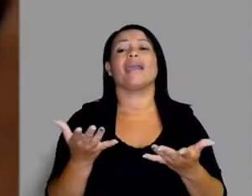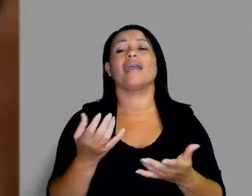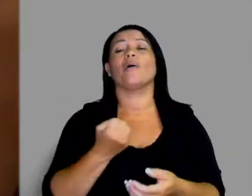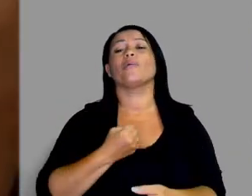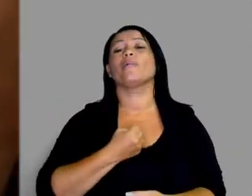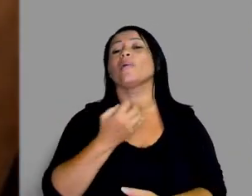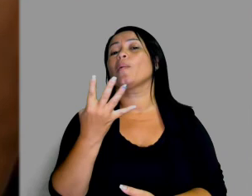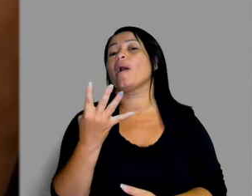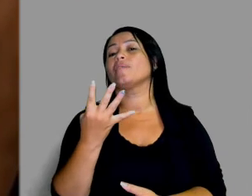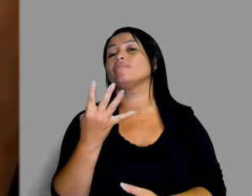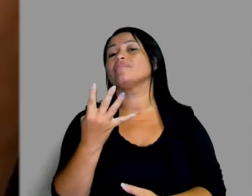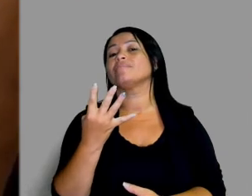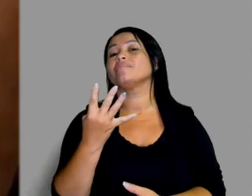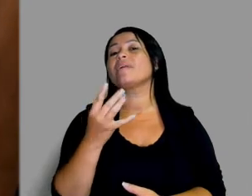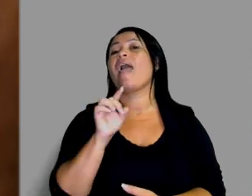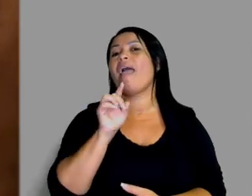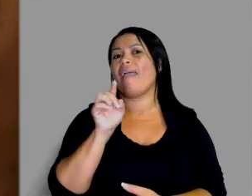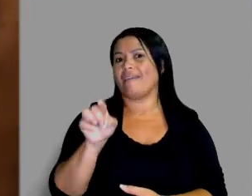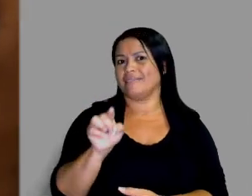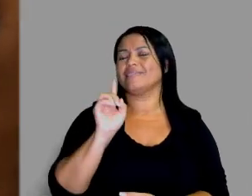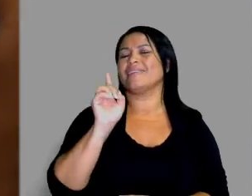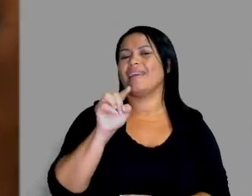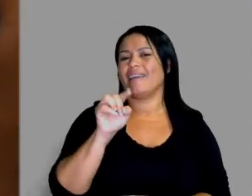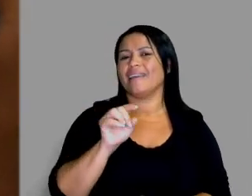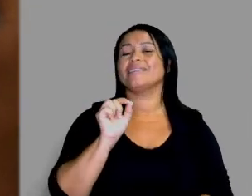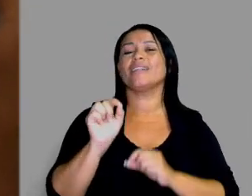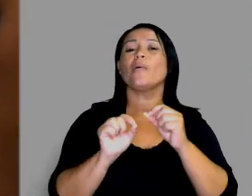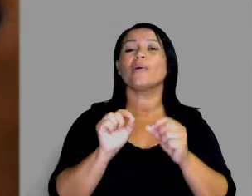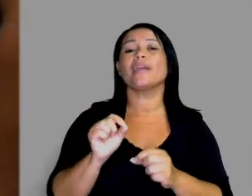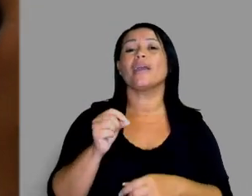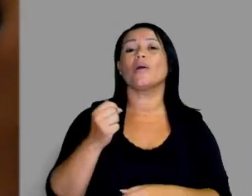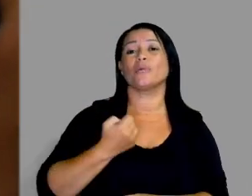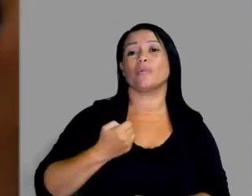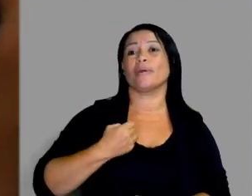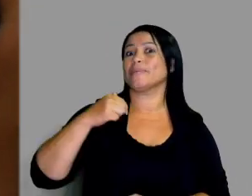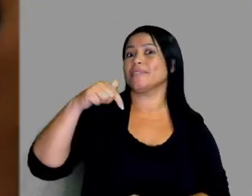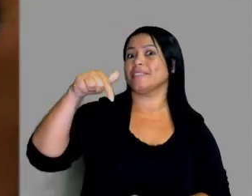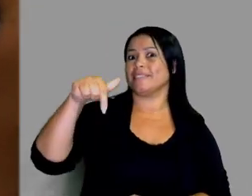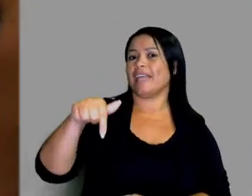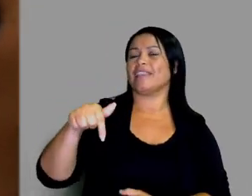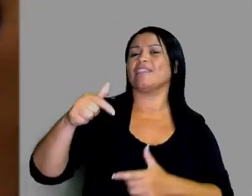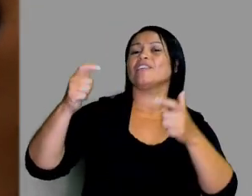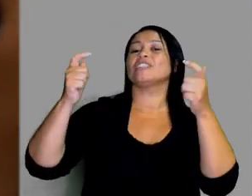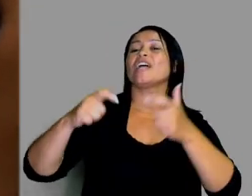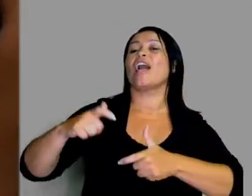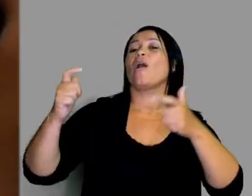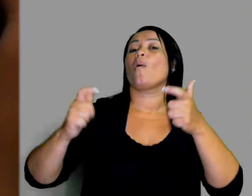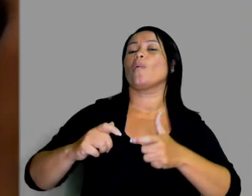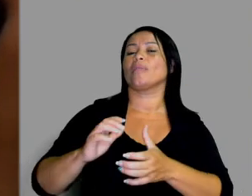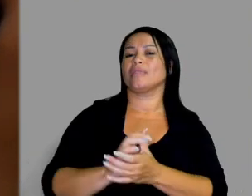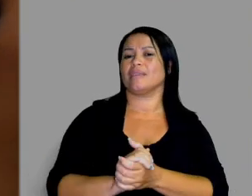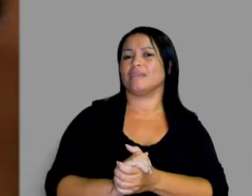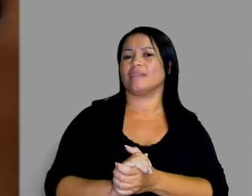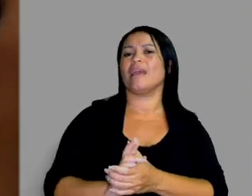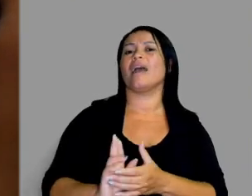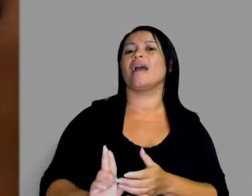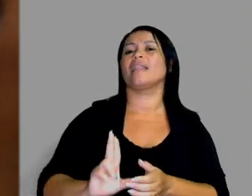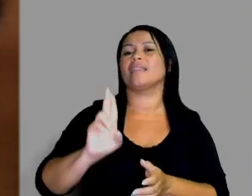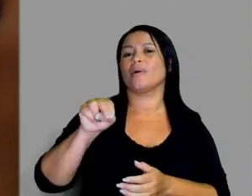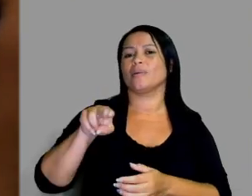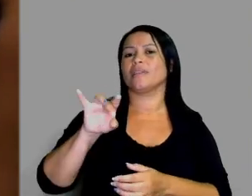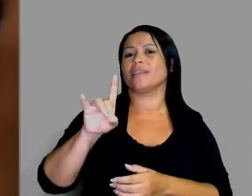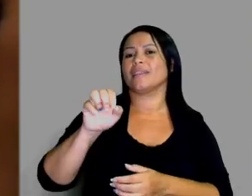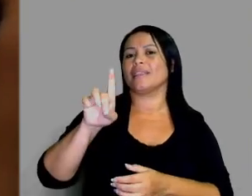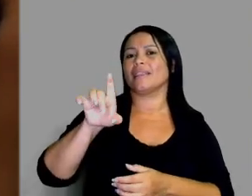o 4? Aqui. Esse, ó. Então, o 7, ele vai estar aonde? Na